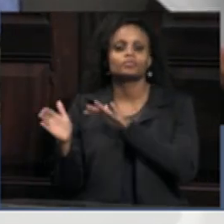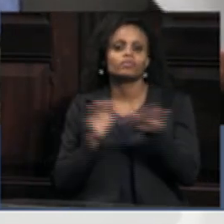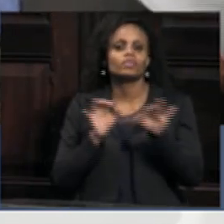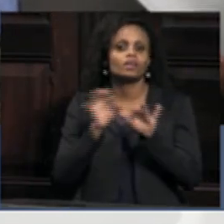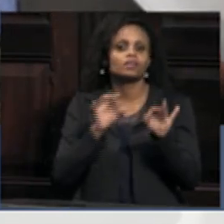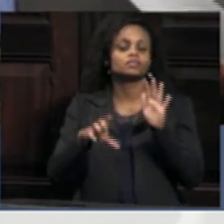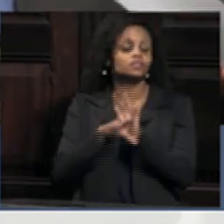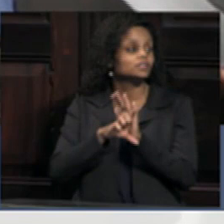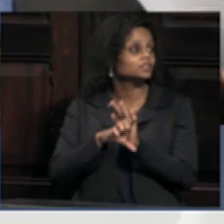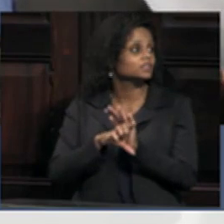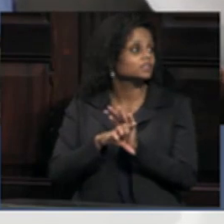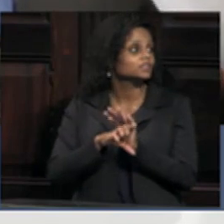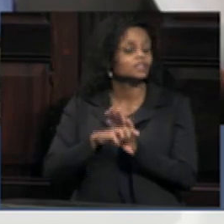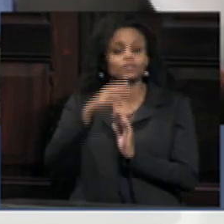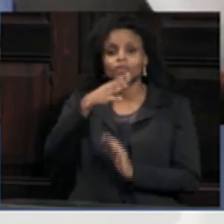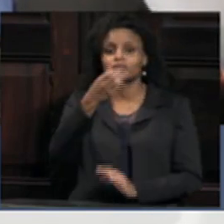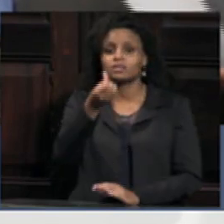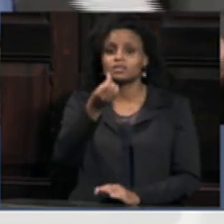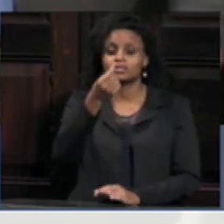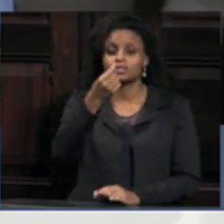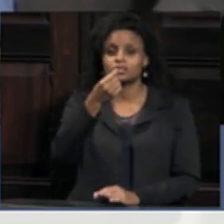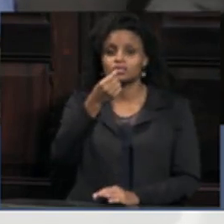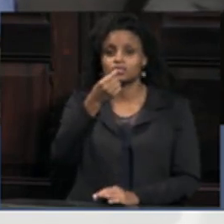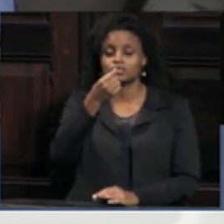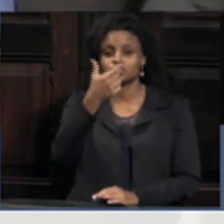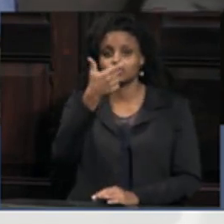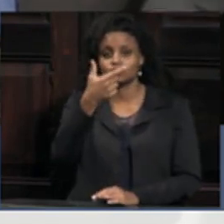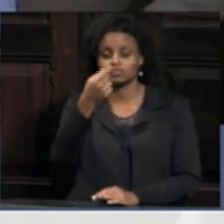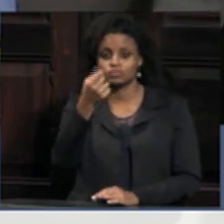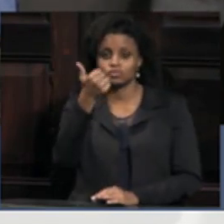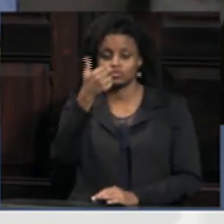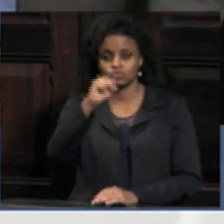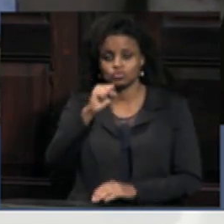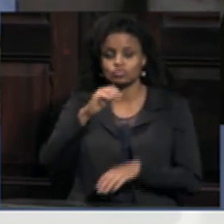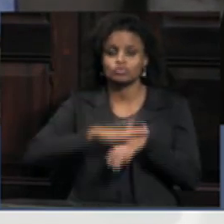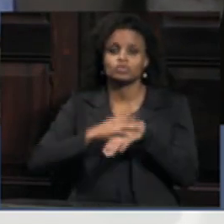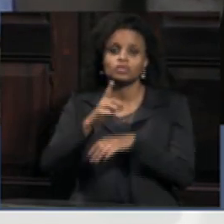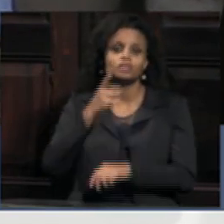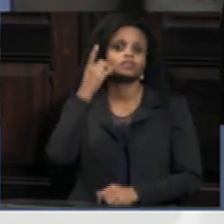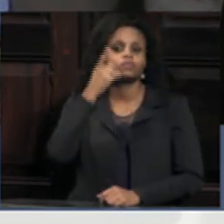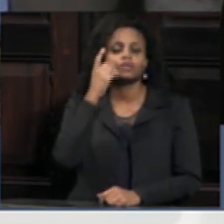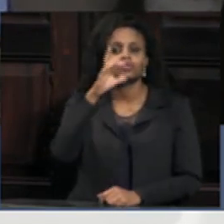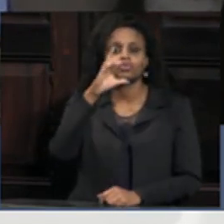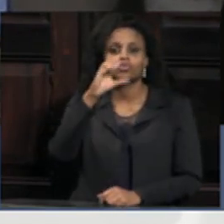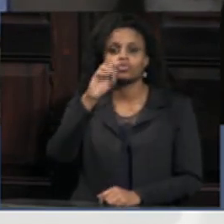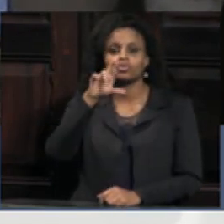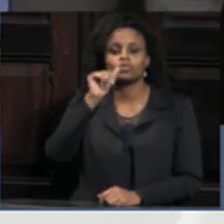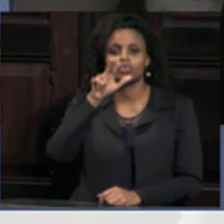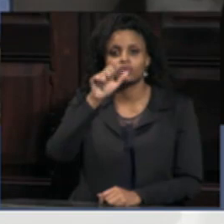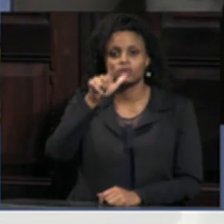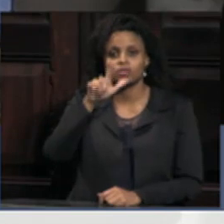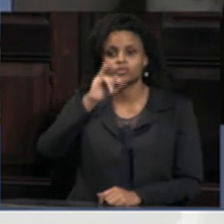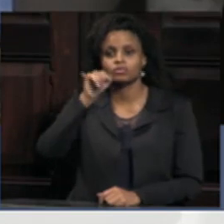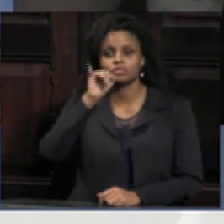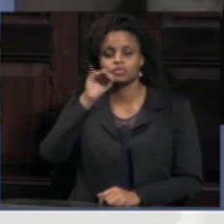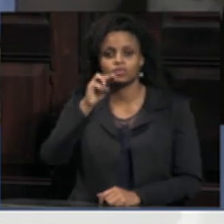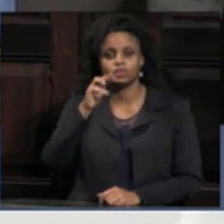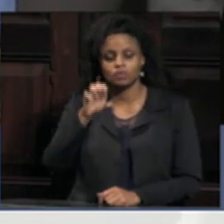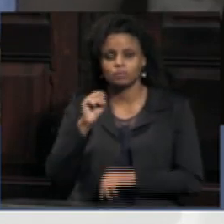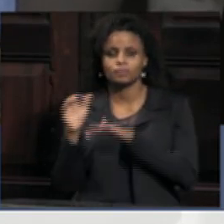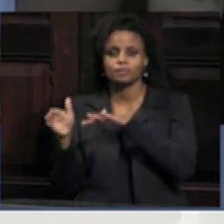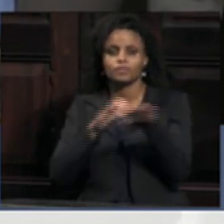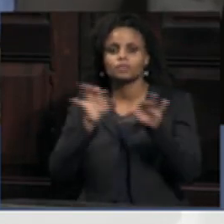autoria do deputado Coronel Jairo. Veto total oposto ao projeto de lei